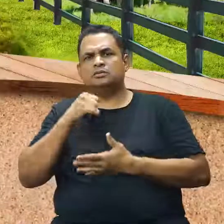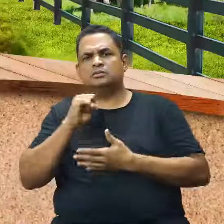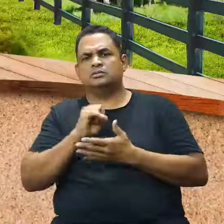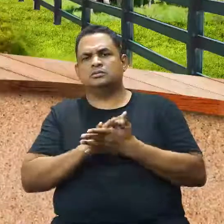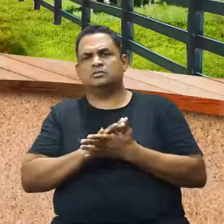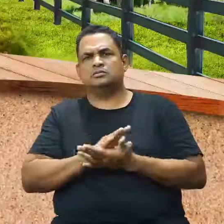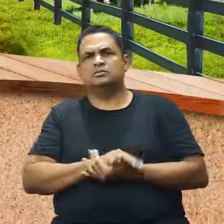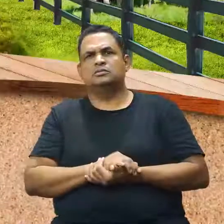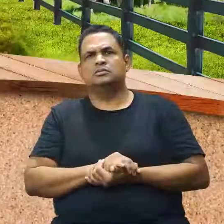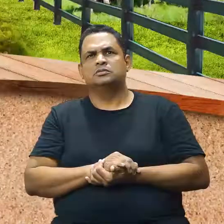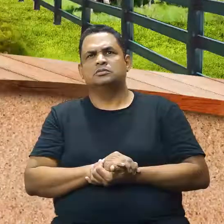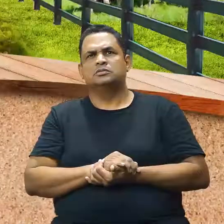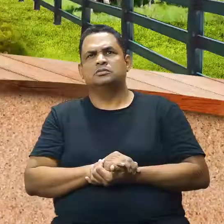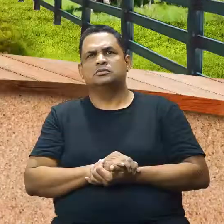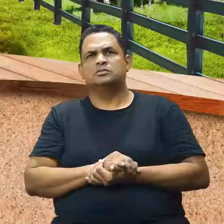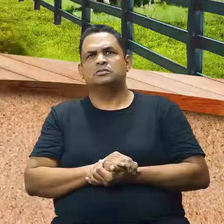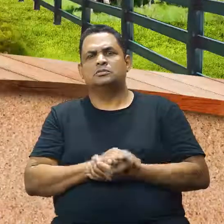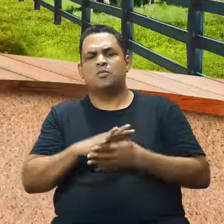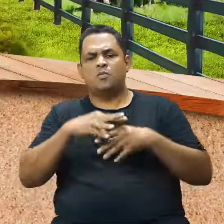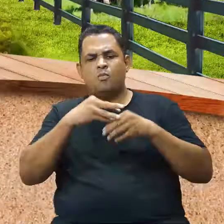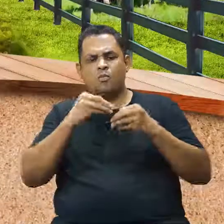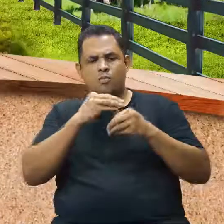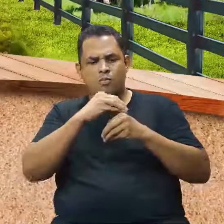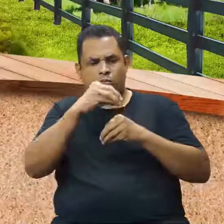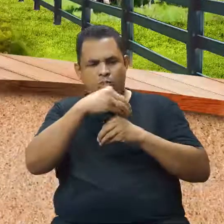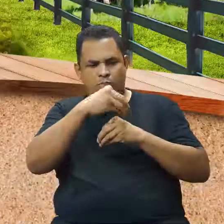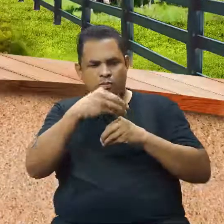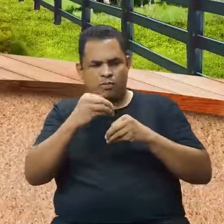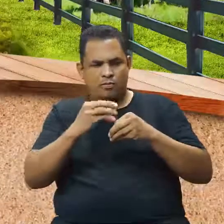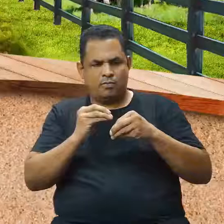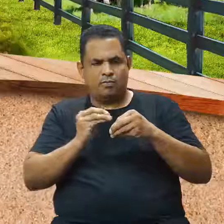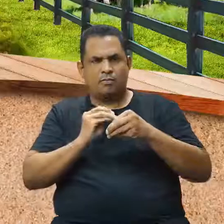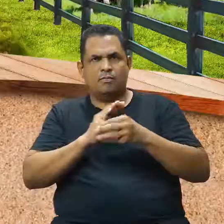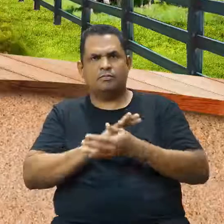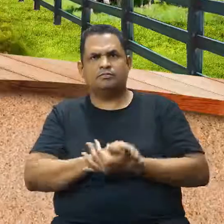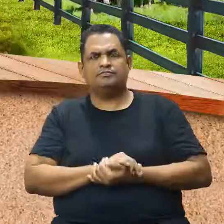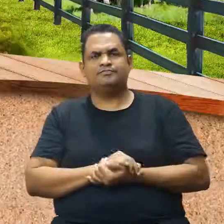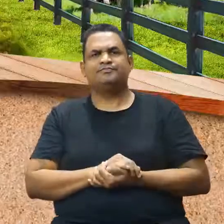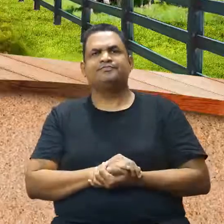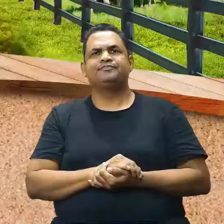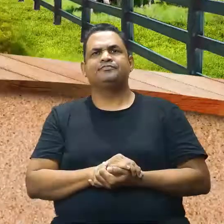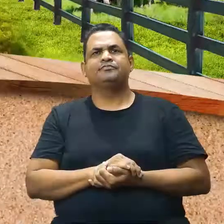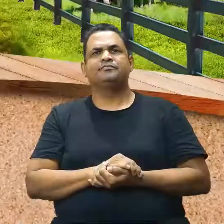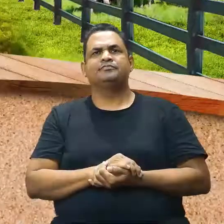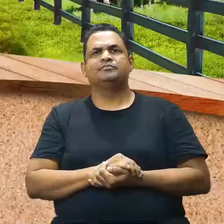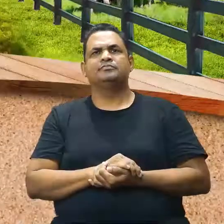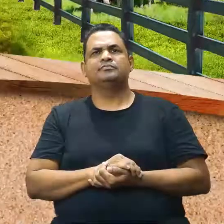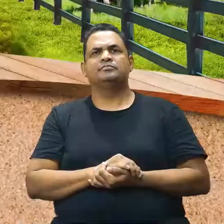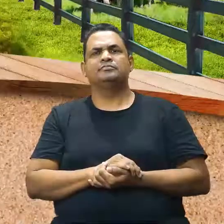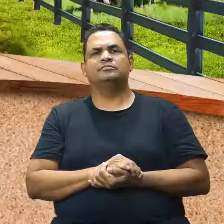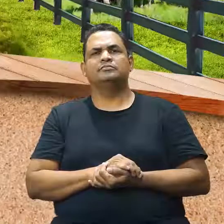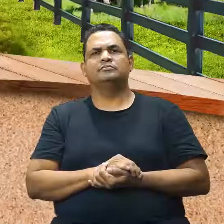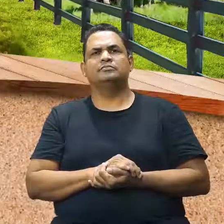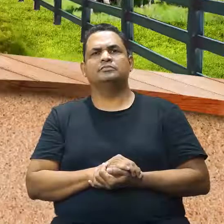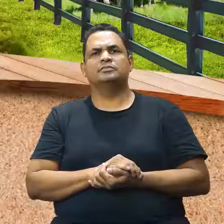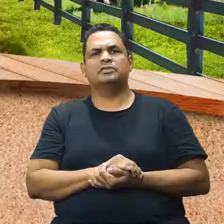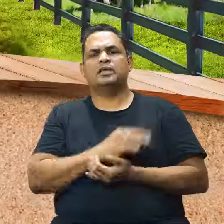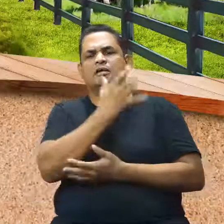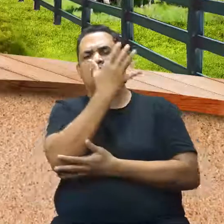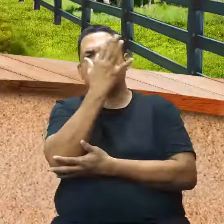em geral, é polpa. Quanto mais polpa, melhor. Não é isso? Agora, na parte da